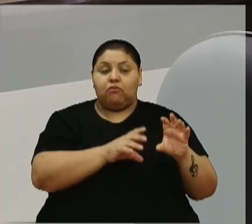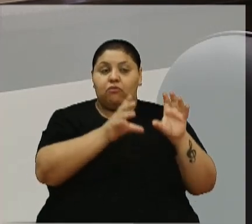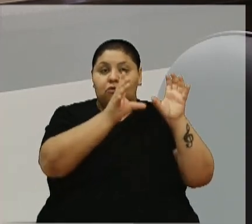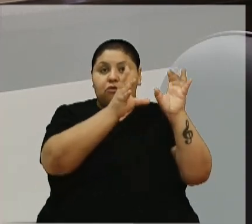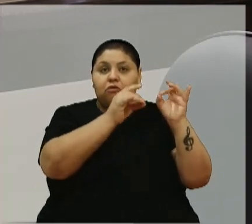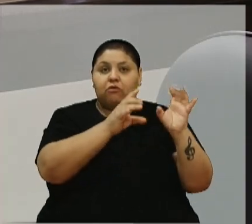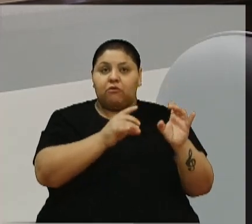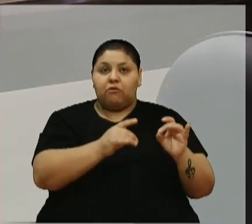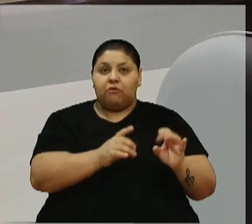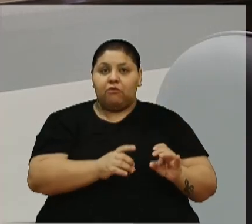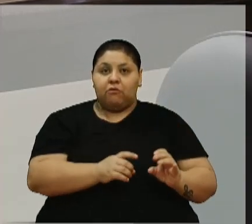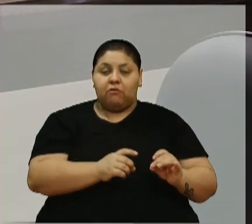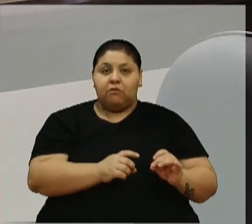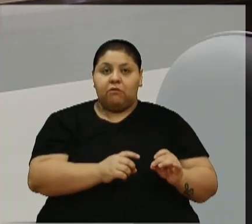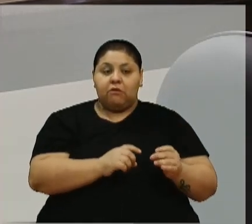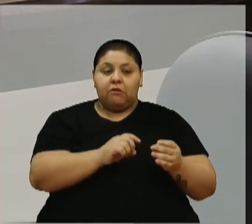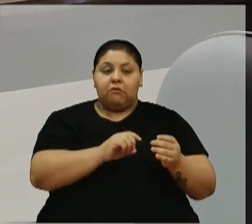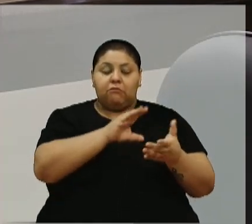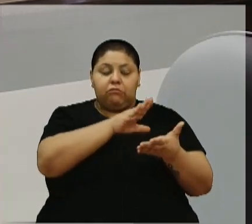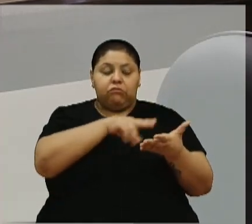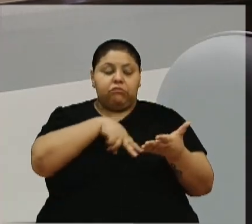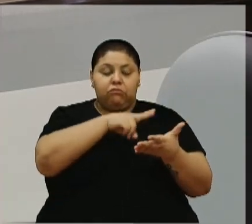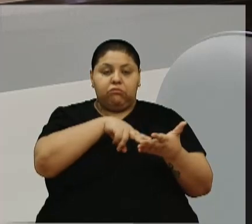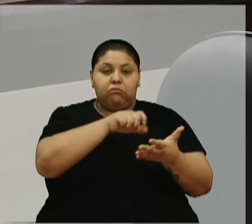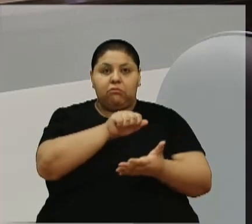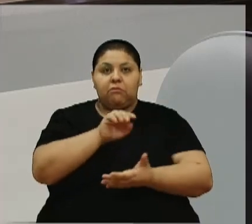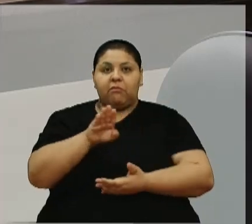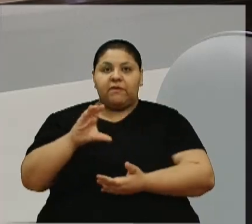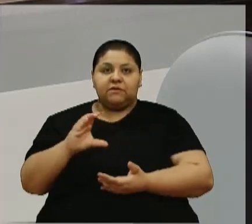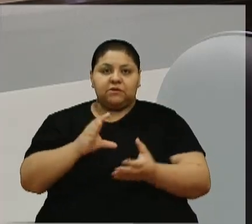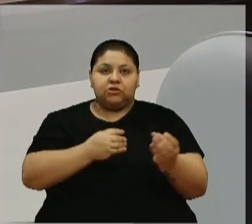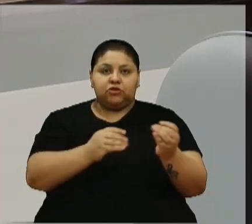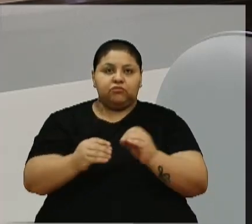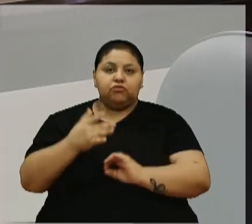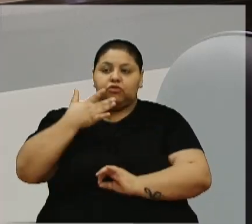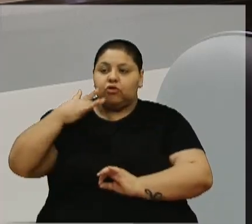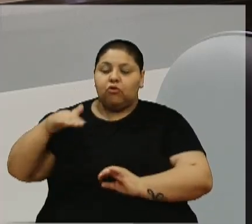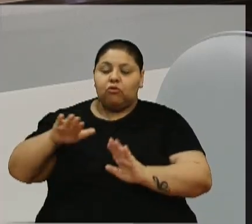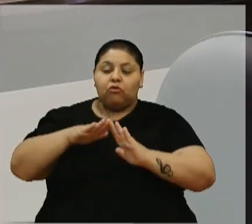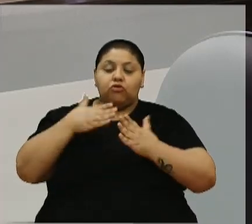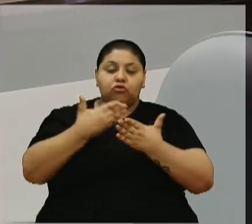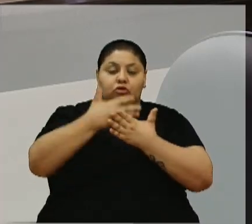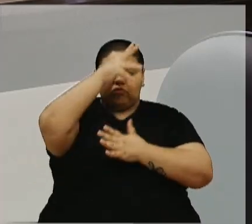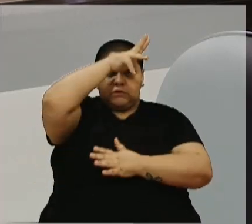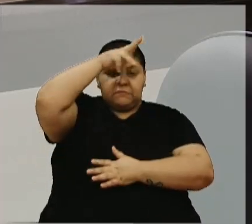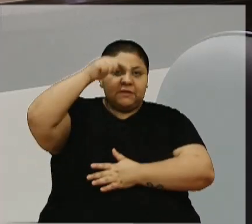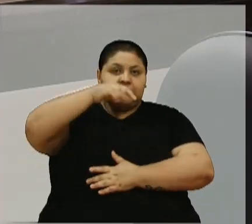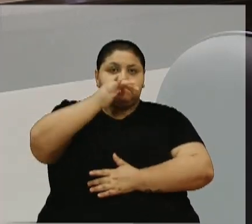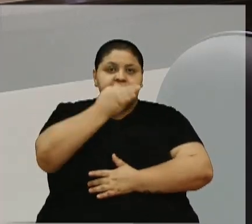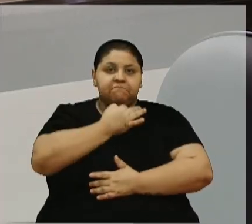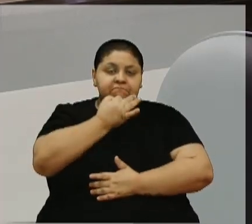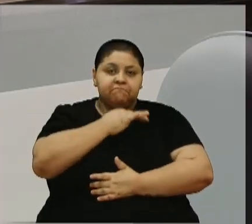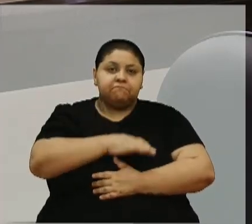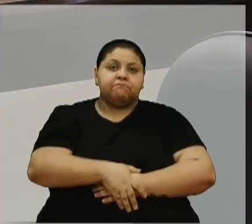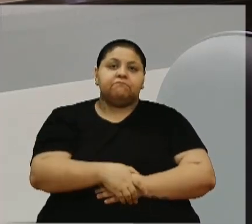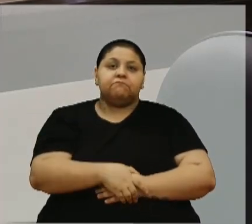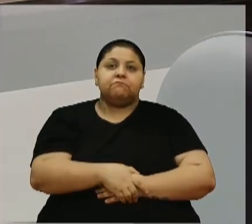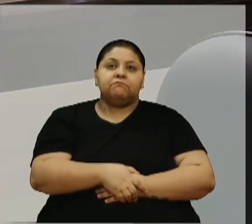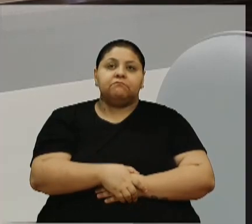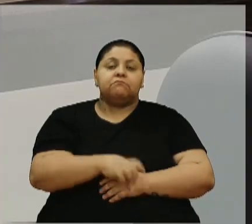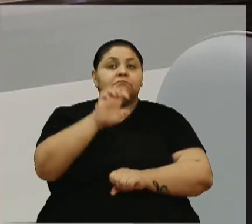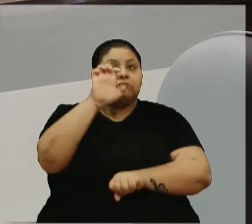na alfabetização de centenas de crianças em escolas municipais de Caxias do Sul e em